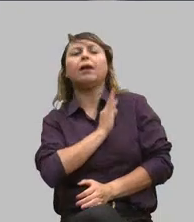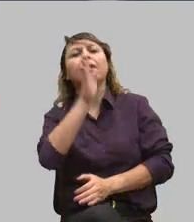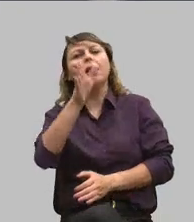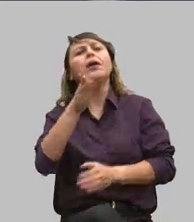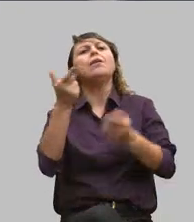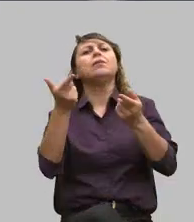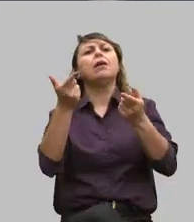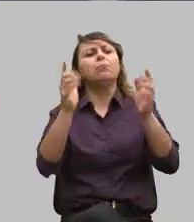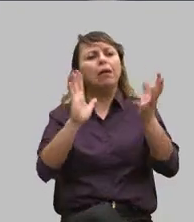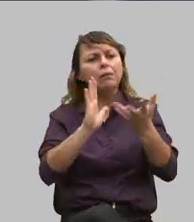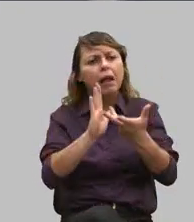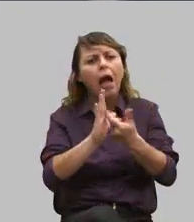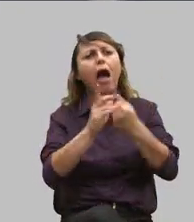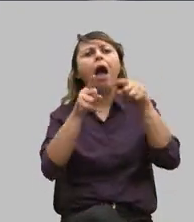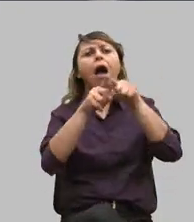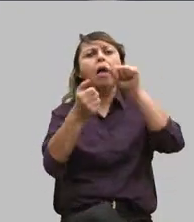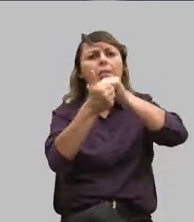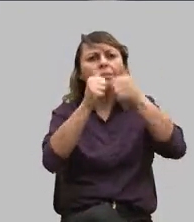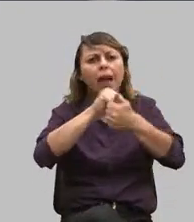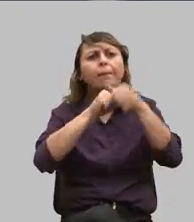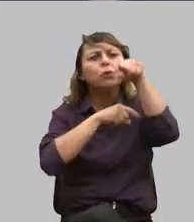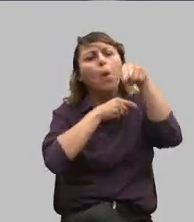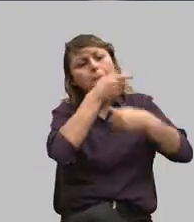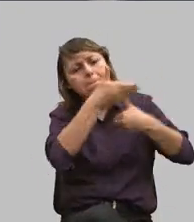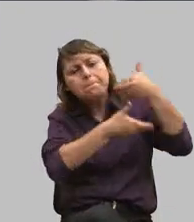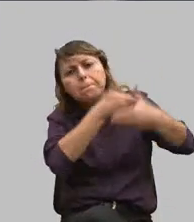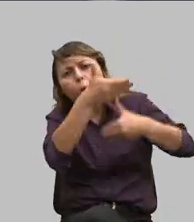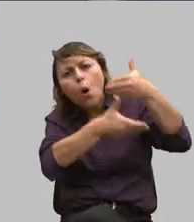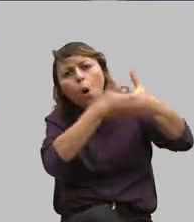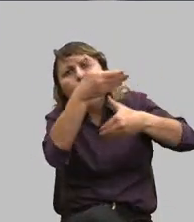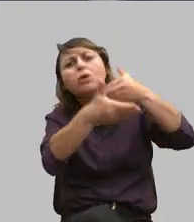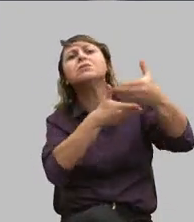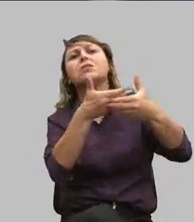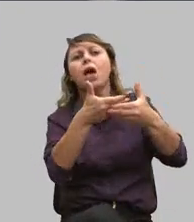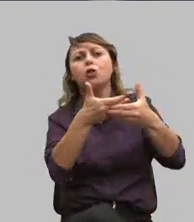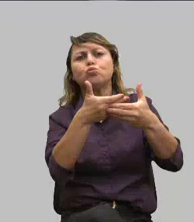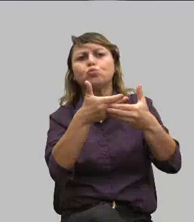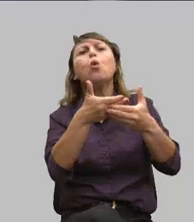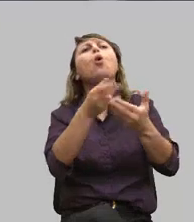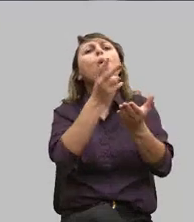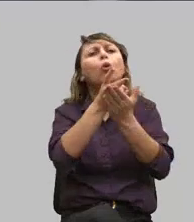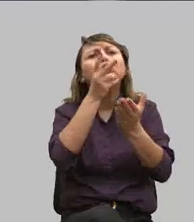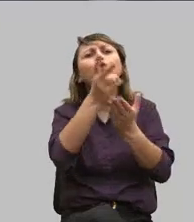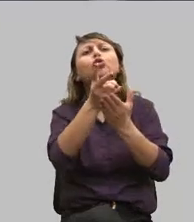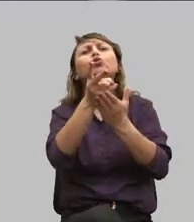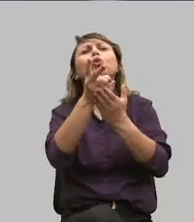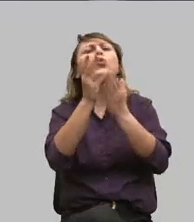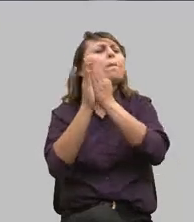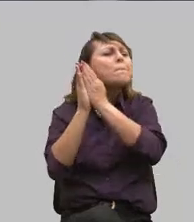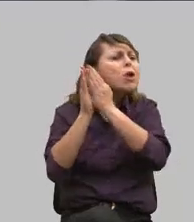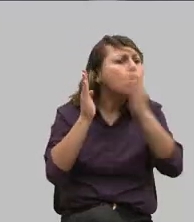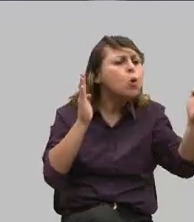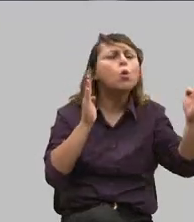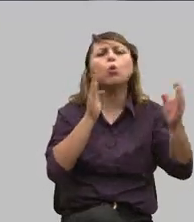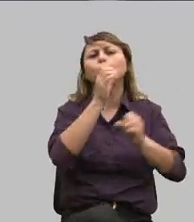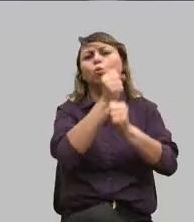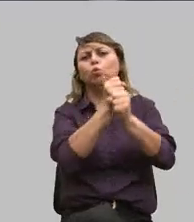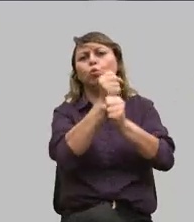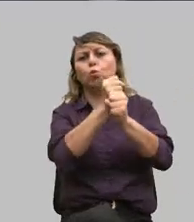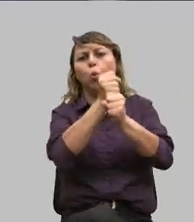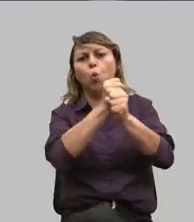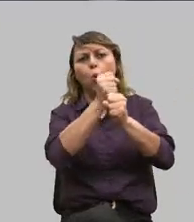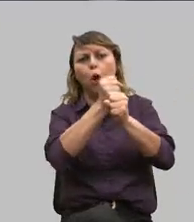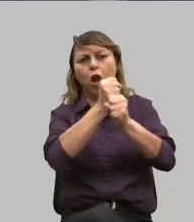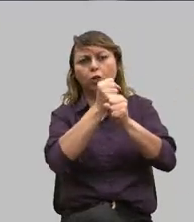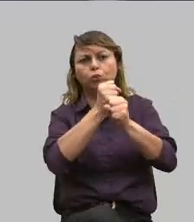adequada tranquila para que o processo né percorra Eh durante todo o ano letivo e a gente conseguindo atender a todos